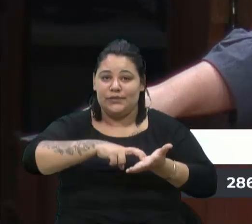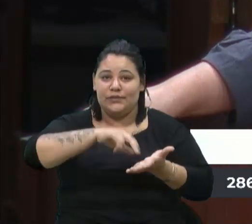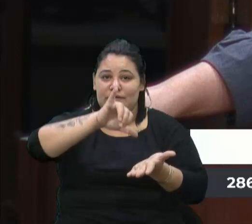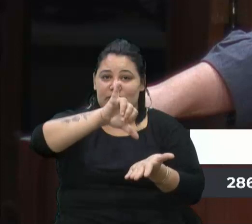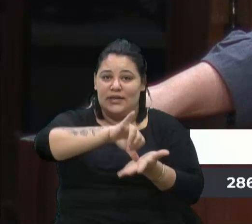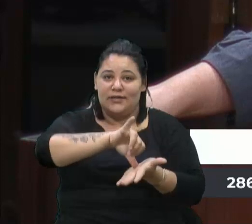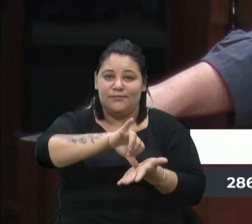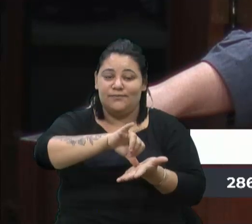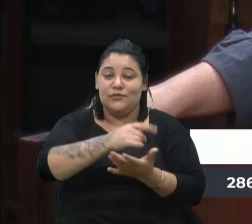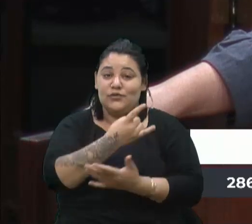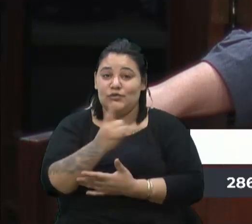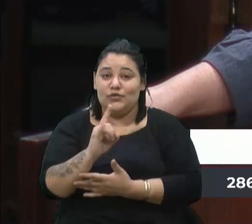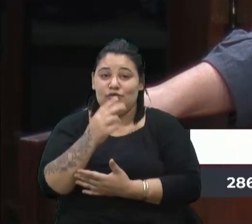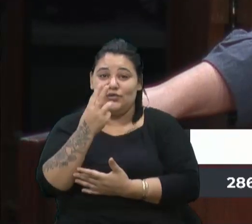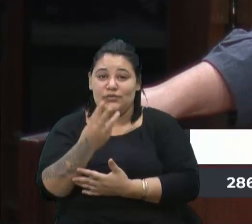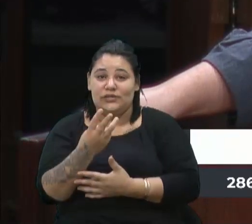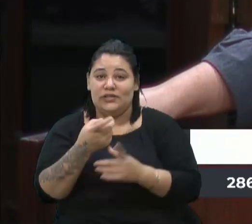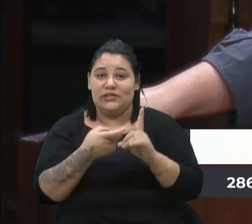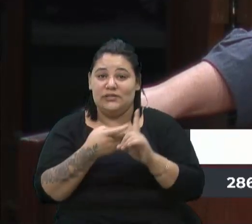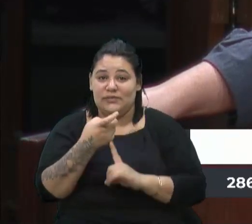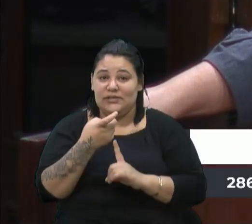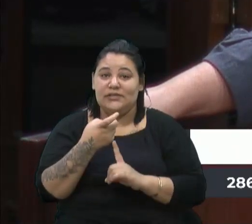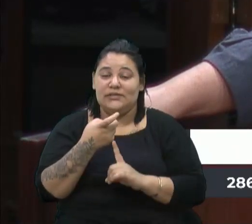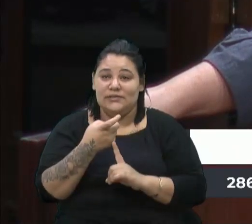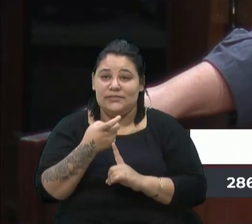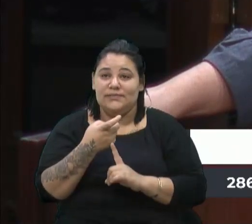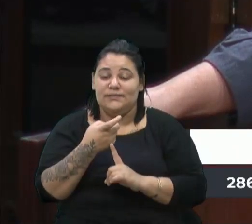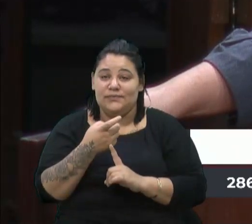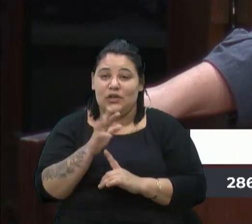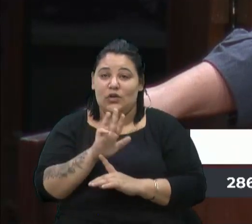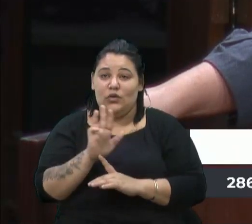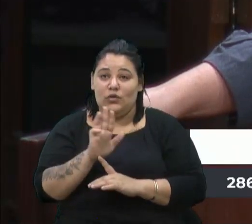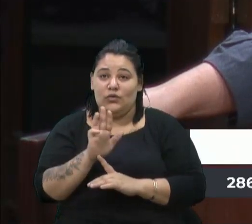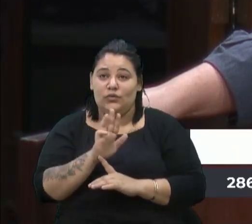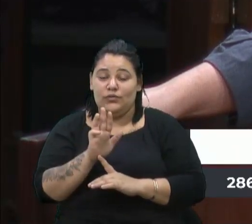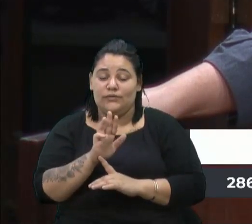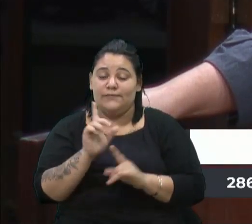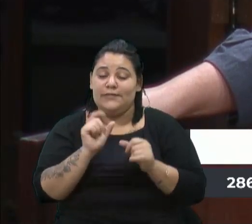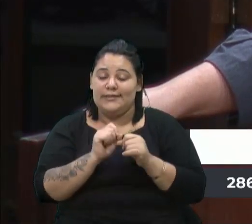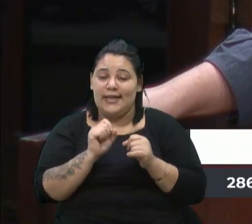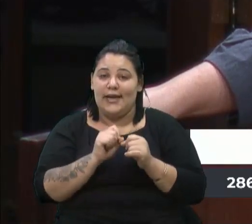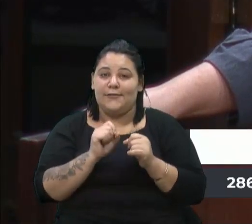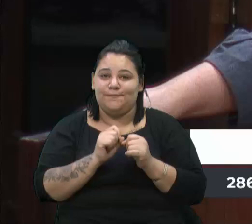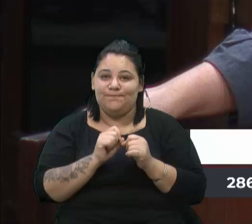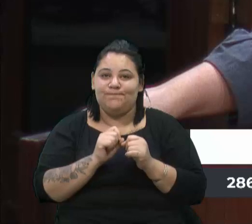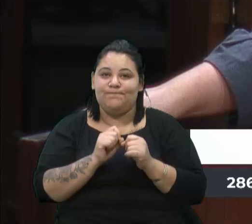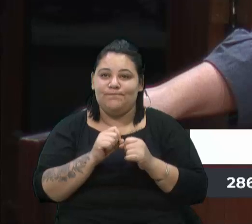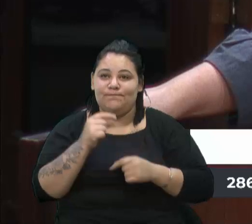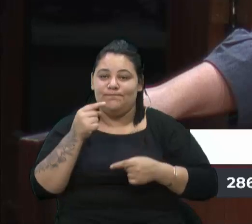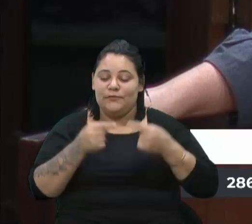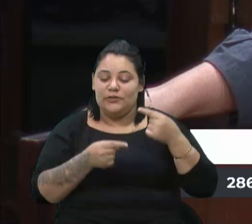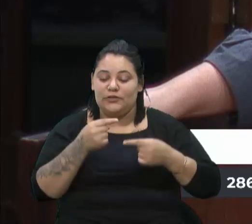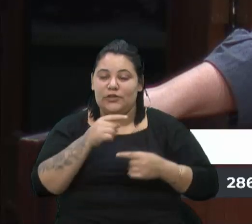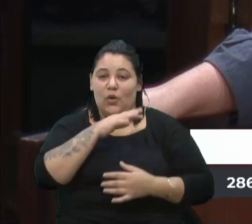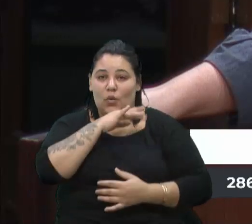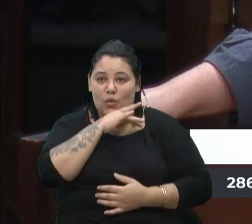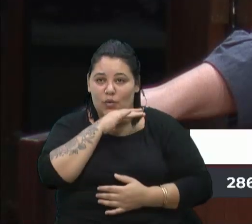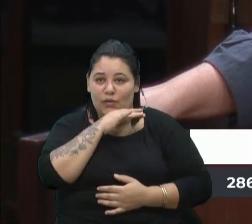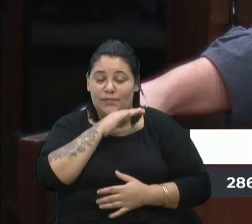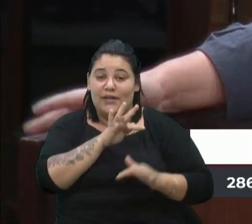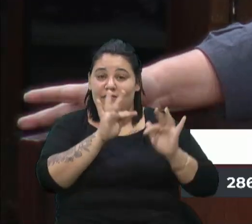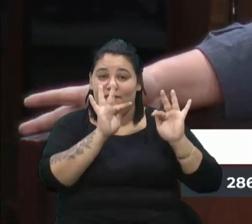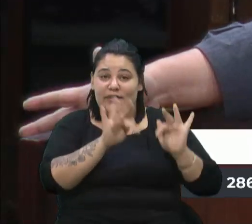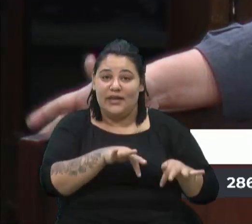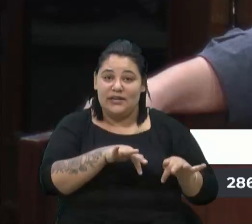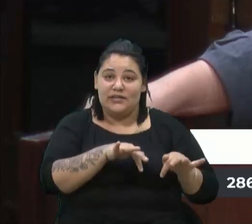desde o governo Lula e sua militância se esforçaram para criar um clima ruim que promovesse o fim da independência do Banco Central